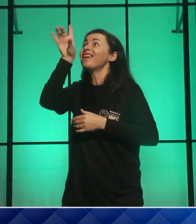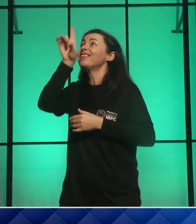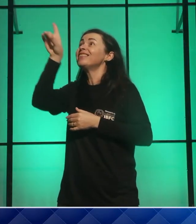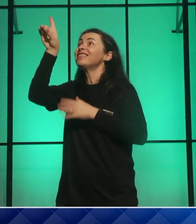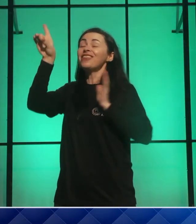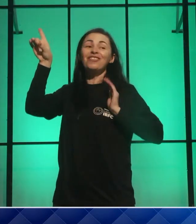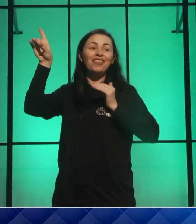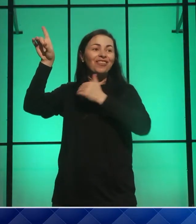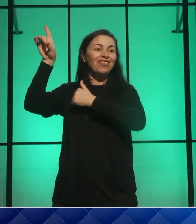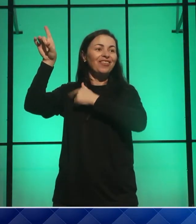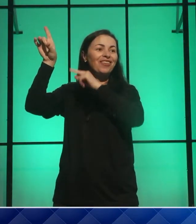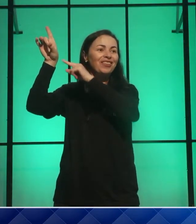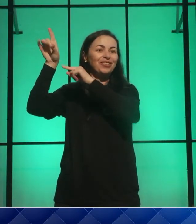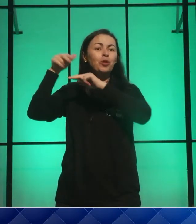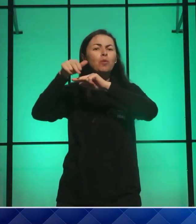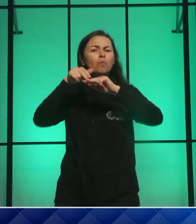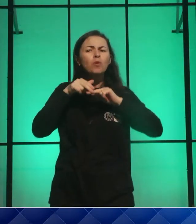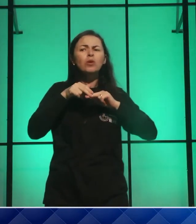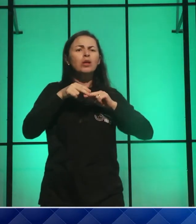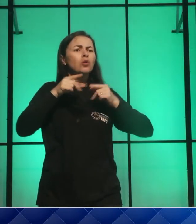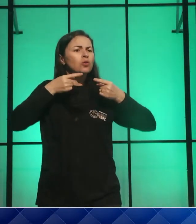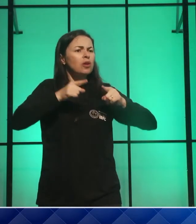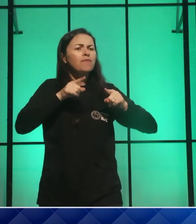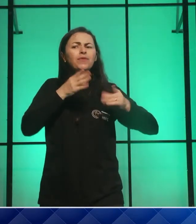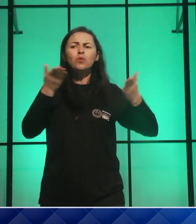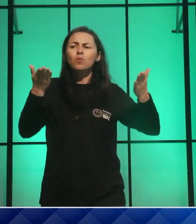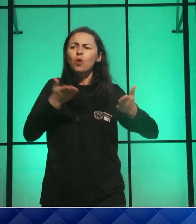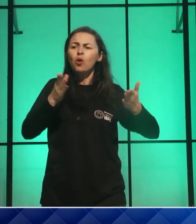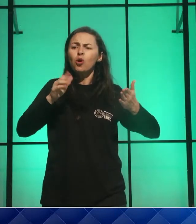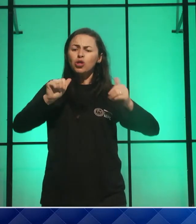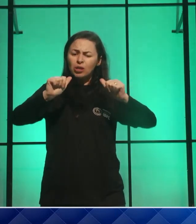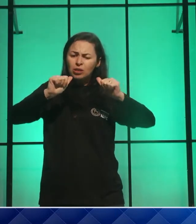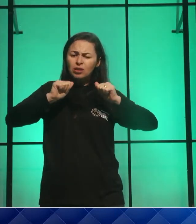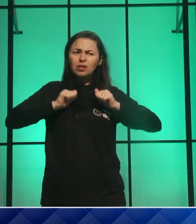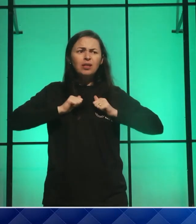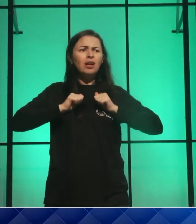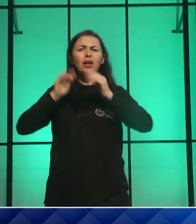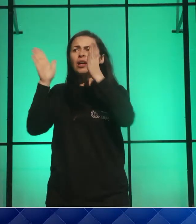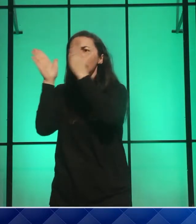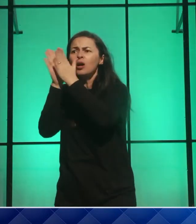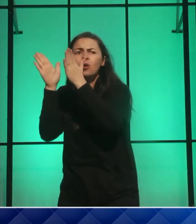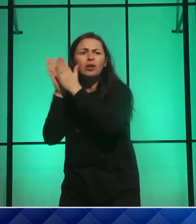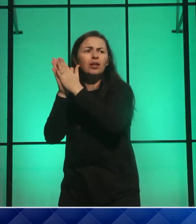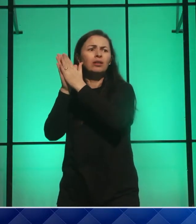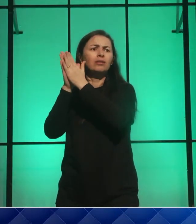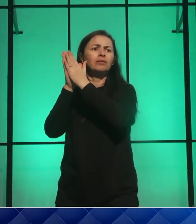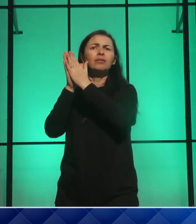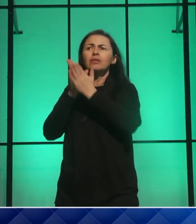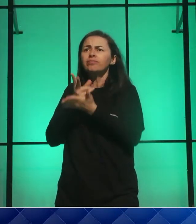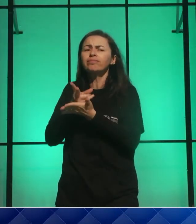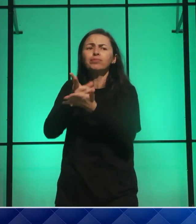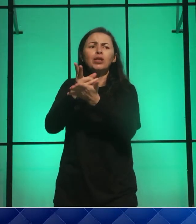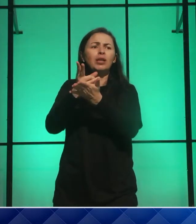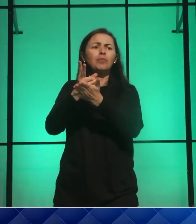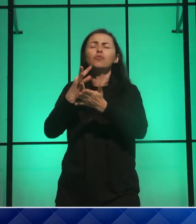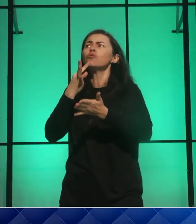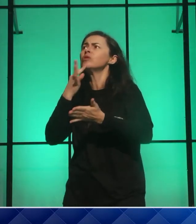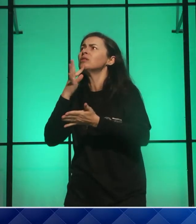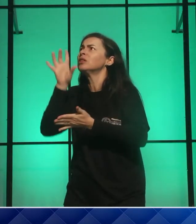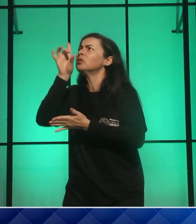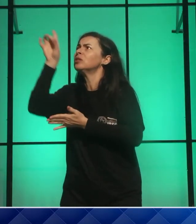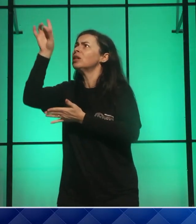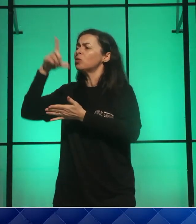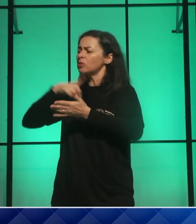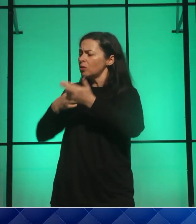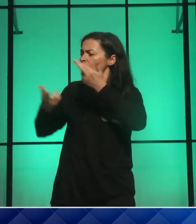desafio você a descansar, a continuar orando, buscando o Senhor, conhecendo, tendo um relacionamento com